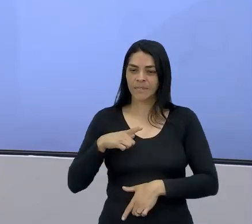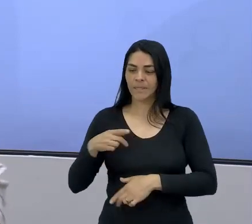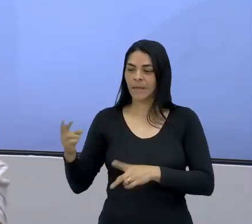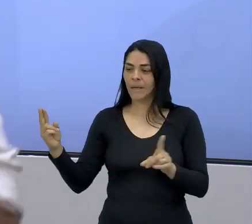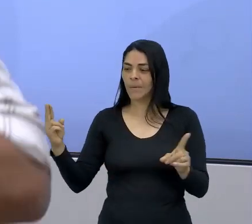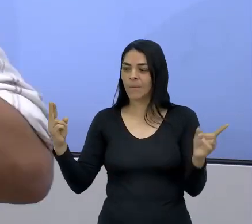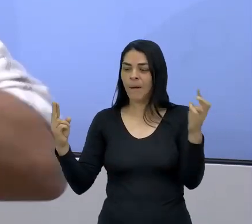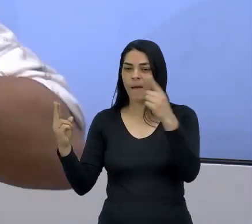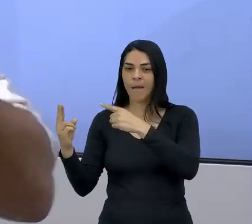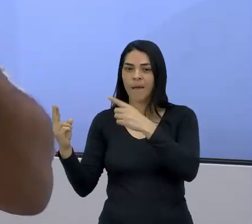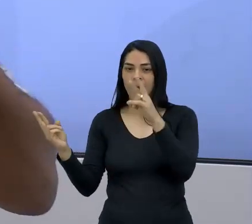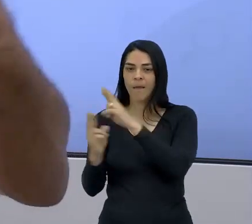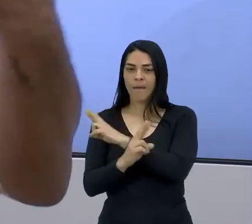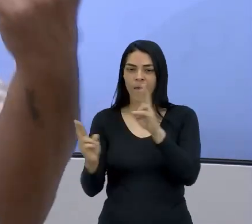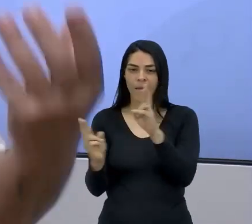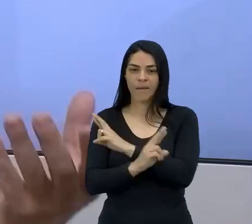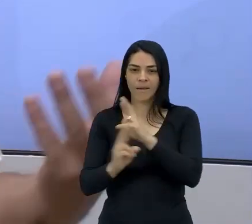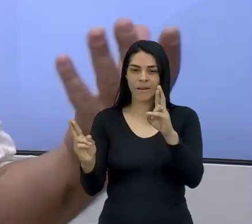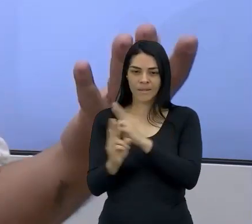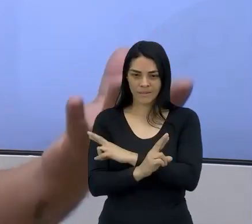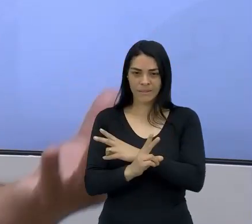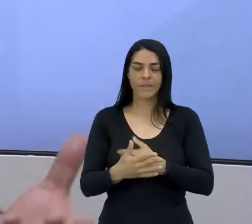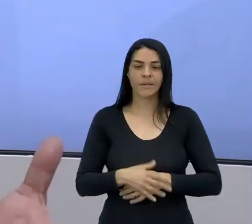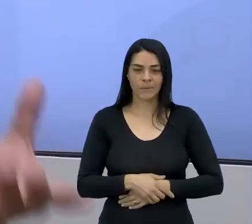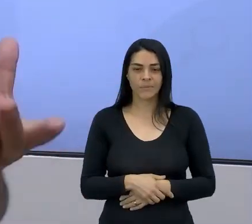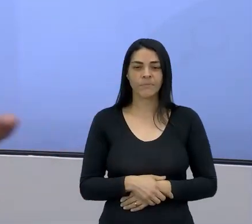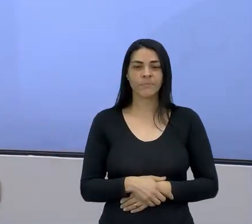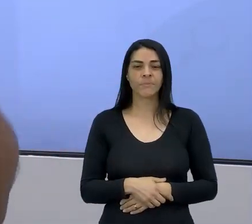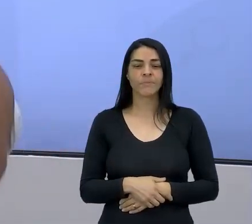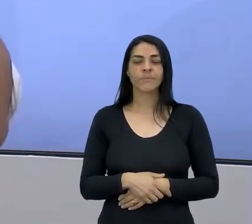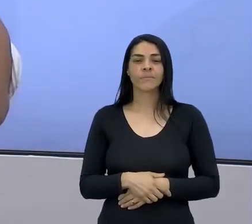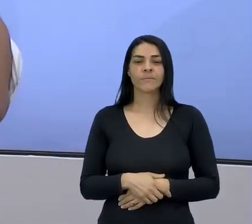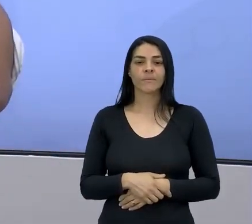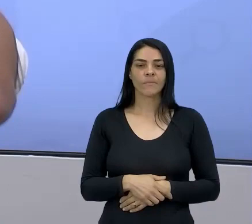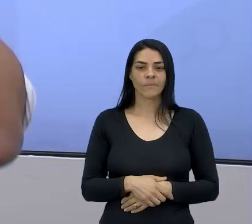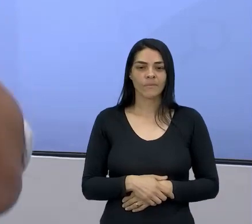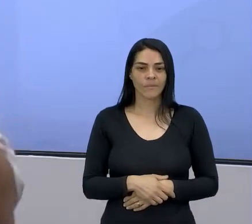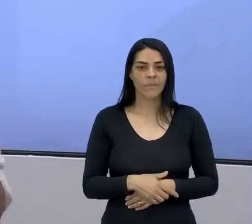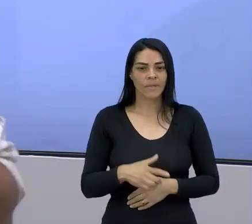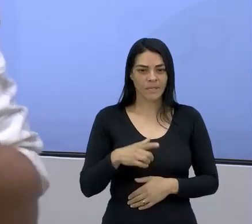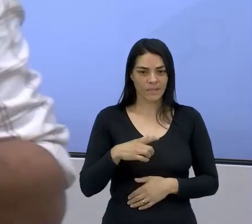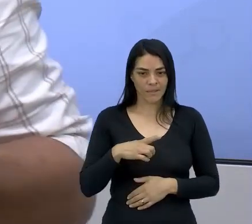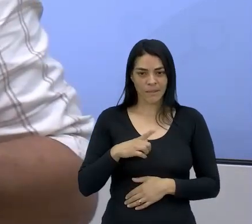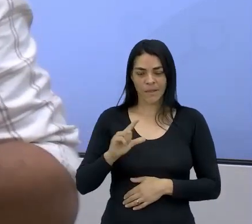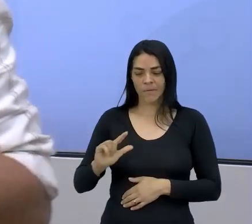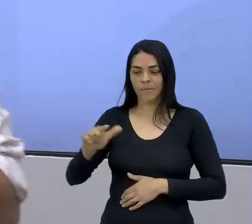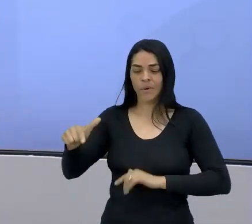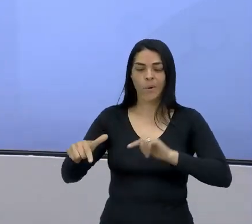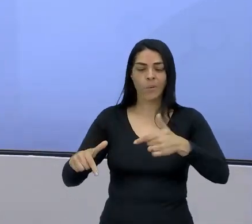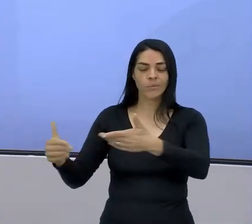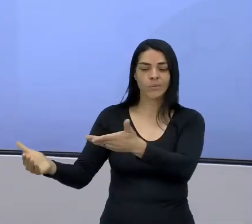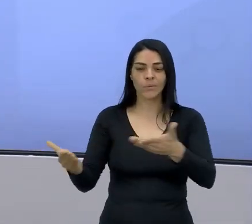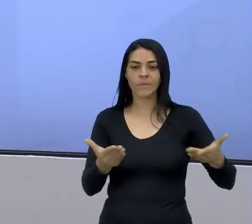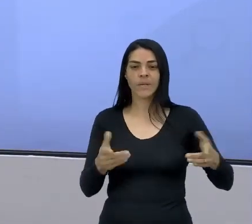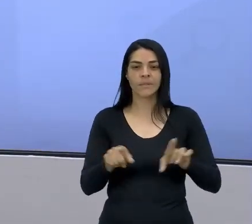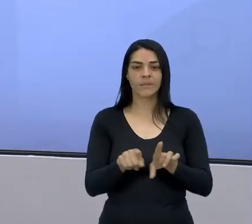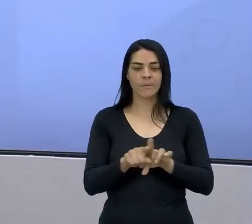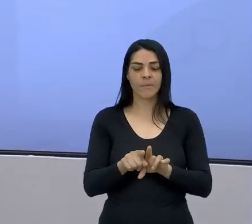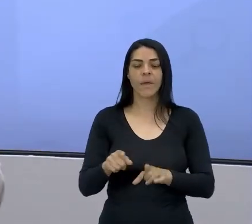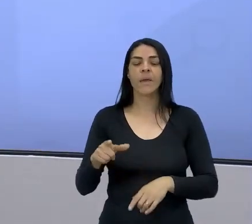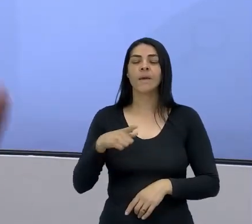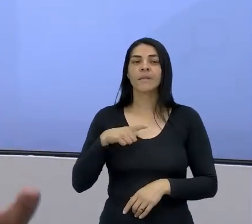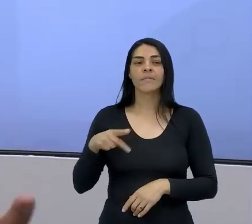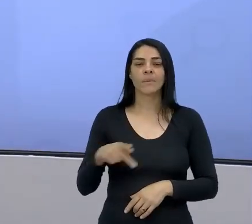coisas aí, tá? Isso só falando da lógica proposicional. Tivemos outros convidados aqui também, né? Nós tivemos a